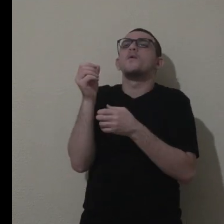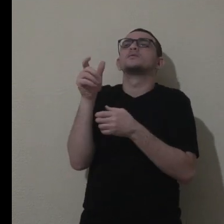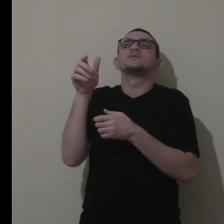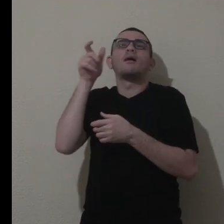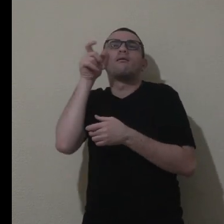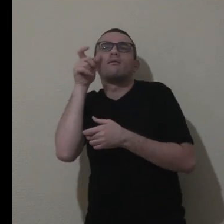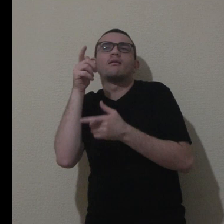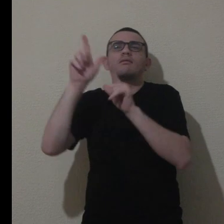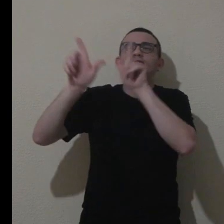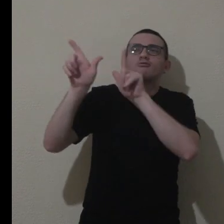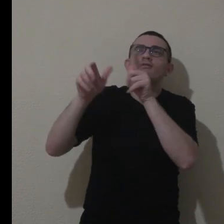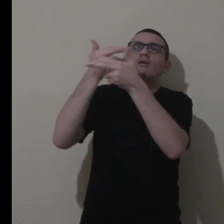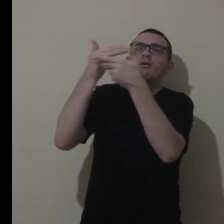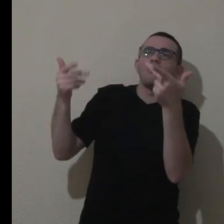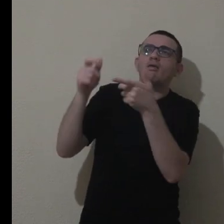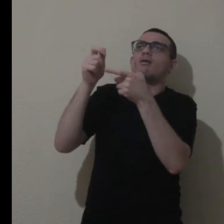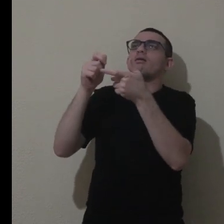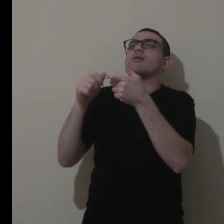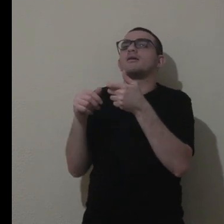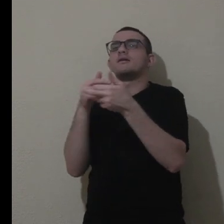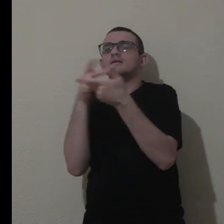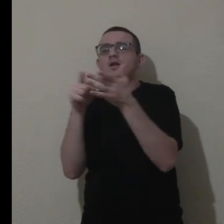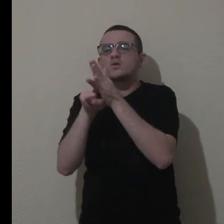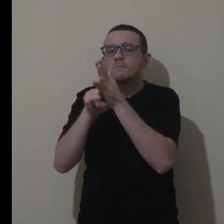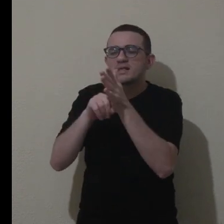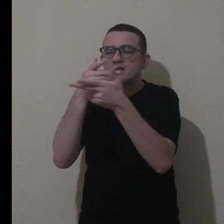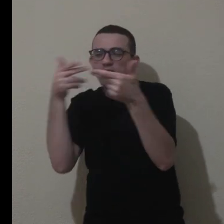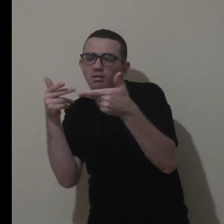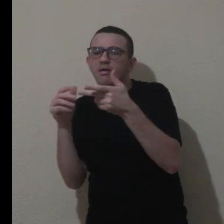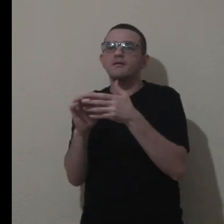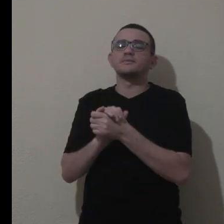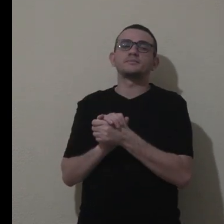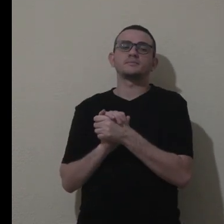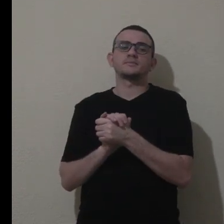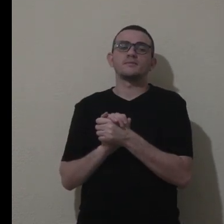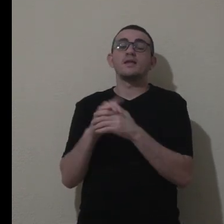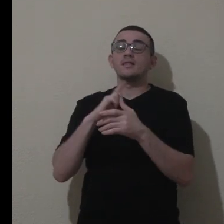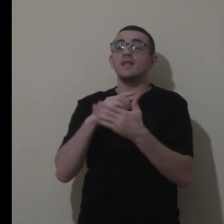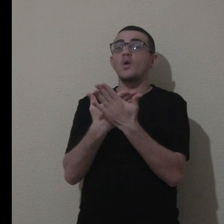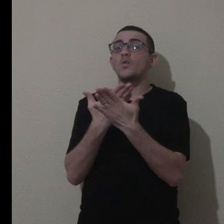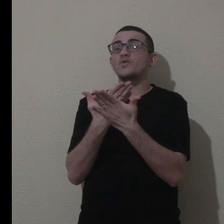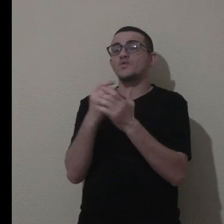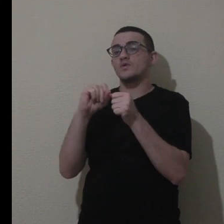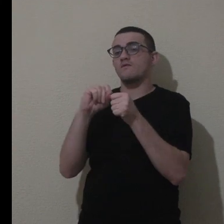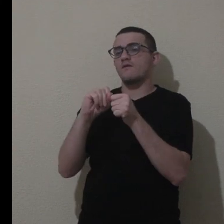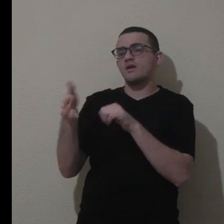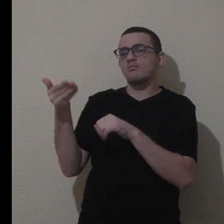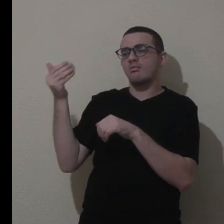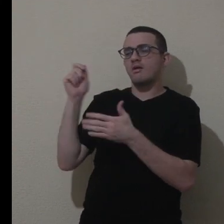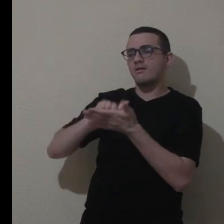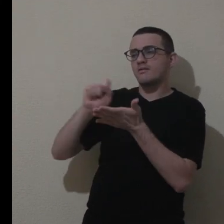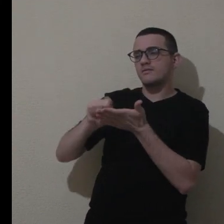eu, que assiste, né, várias reportagens, e tem até um estudo que foi